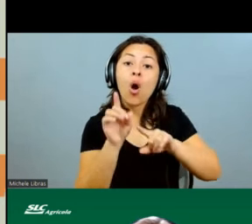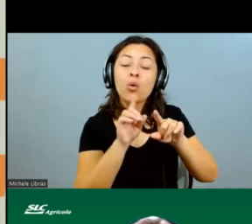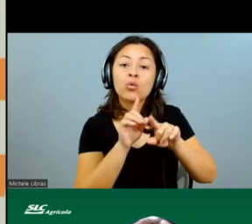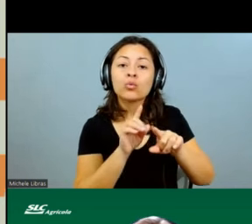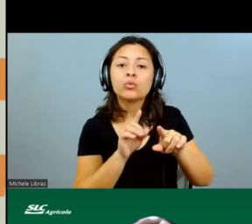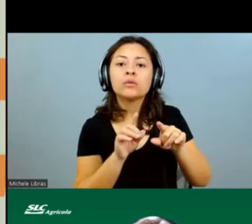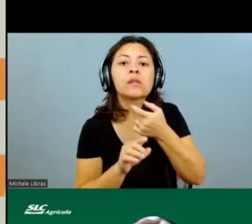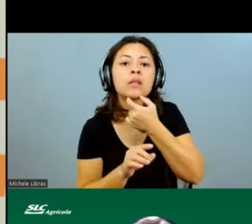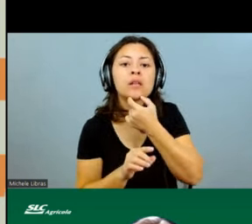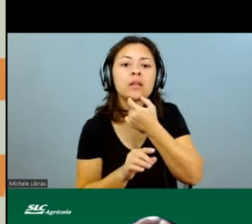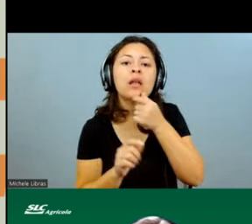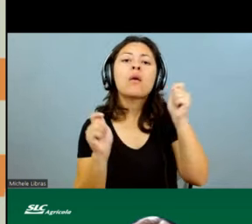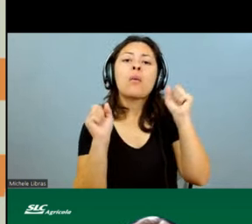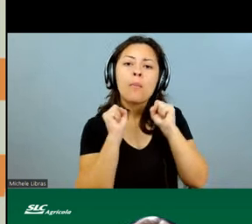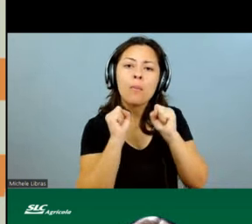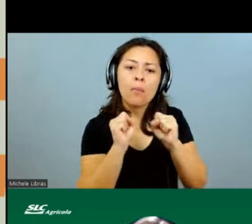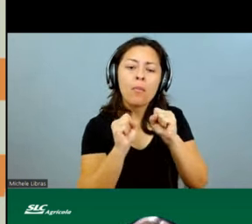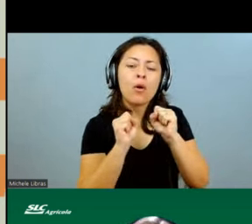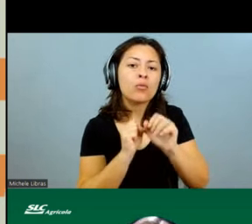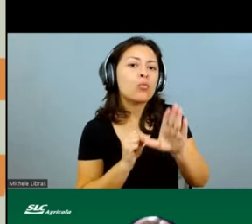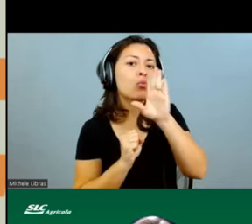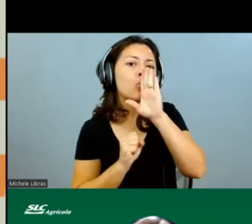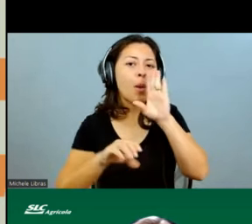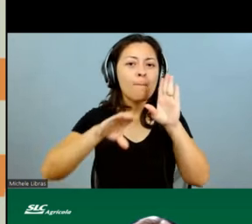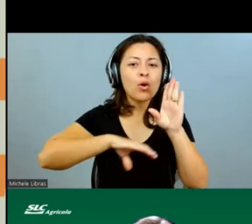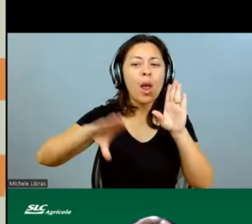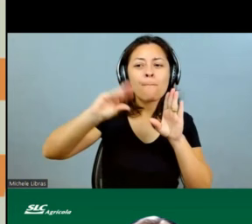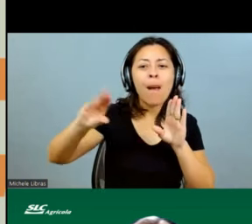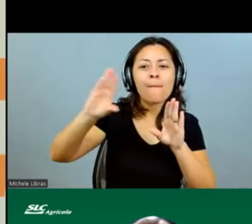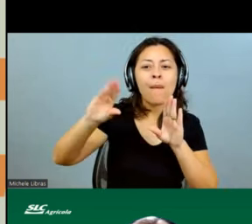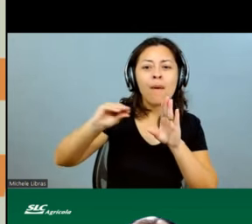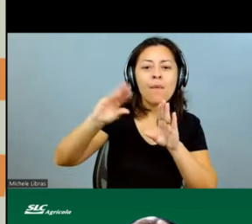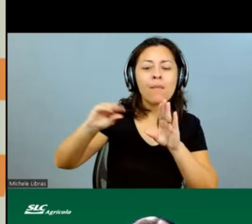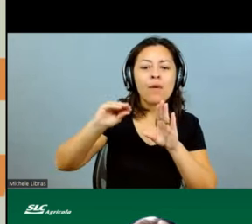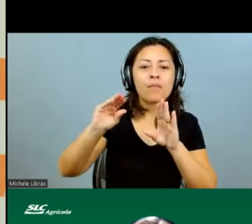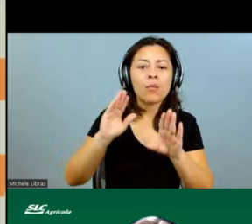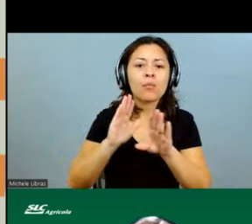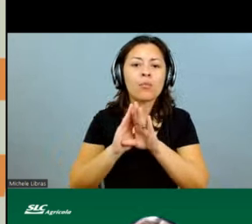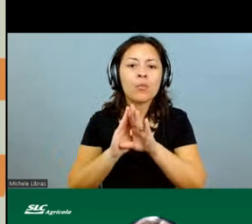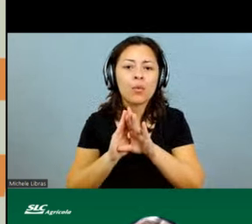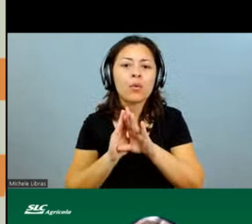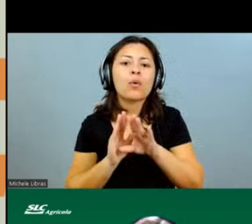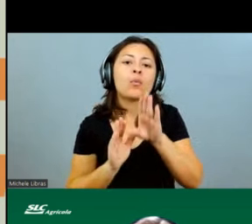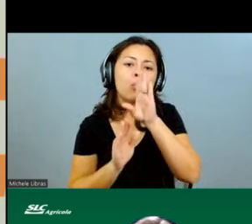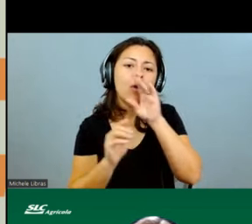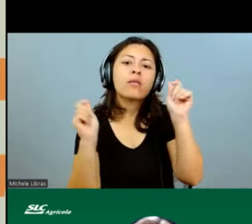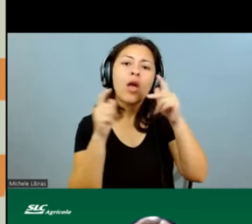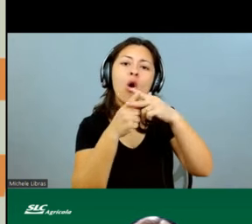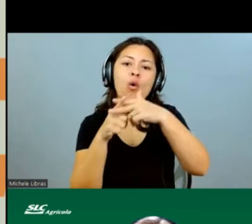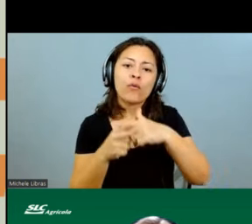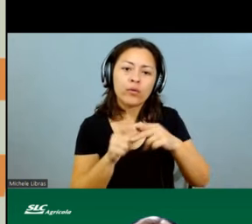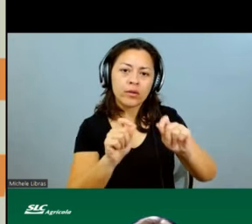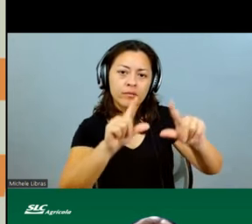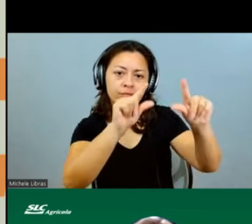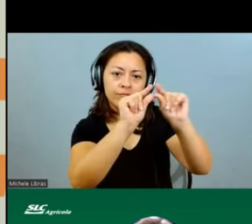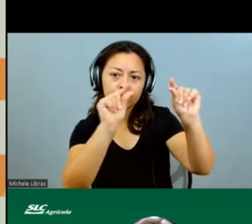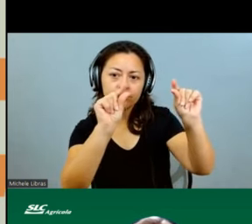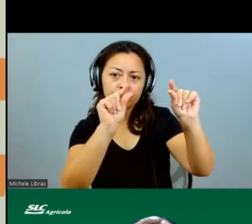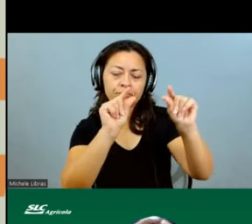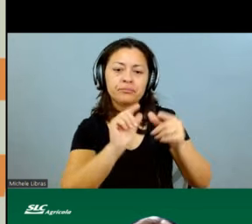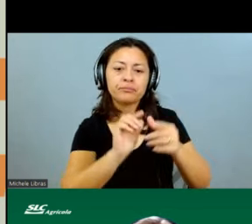opção de silenciar o áudio original em português clicando em mute original áudio para